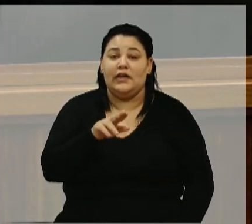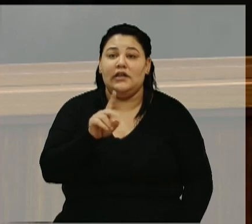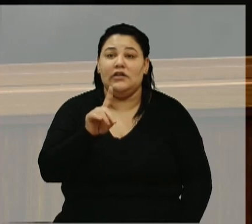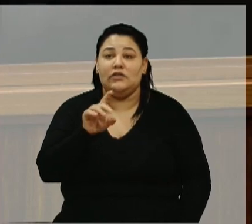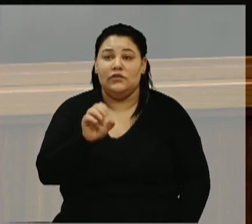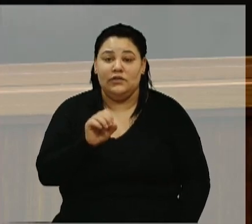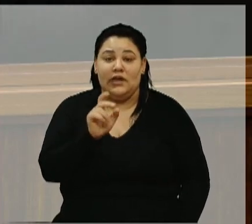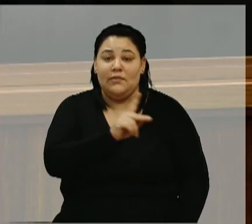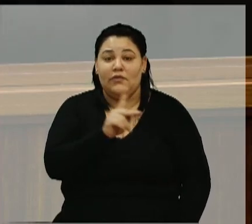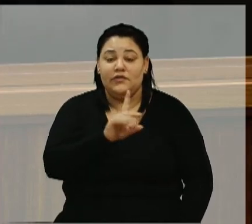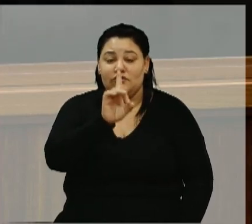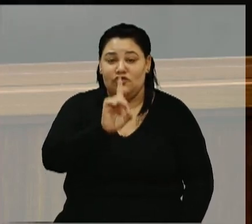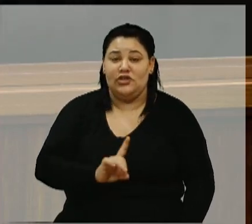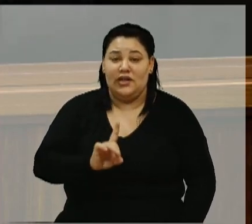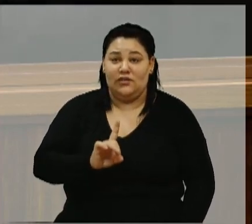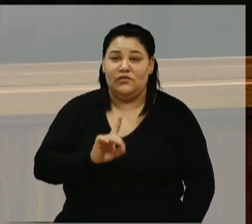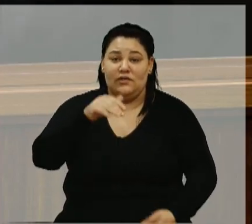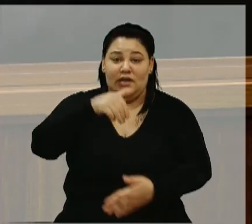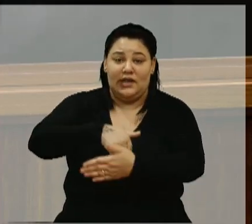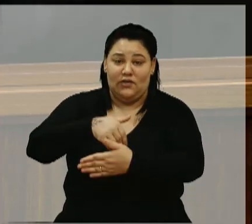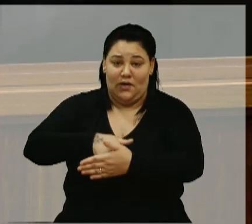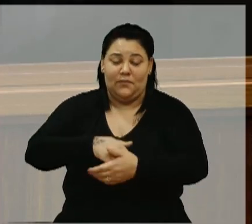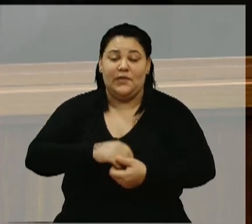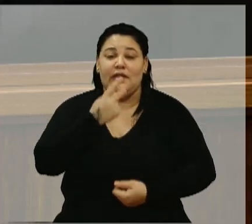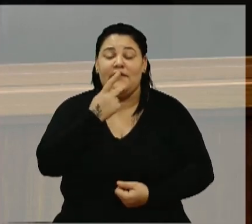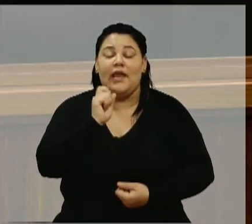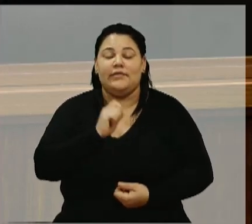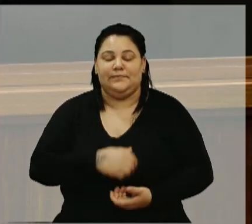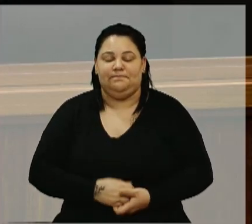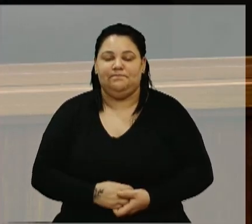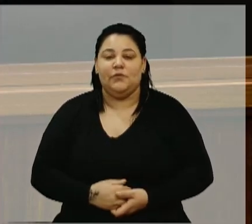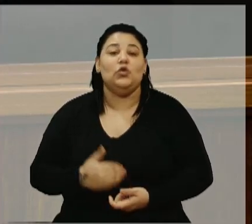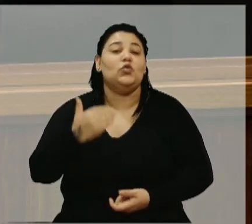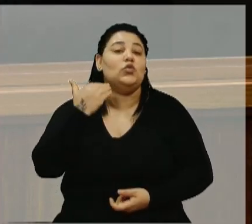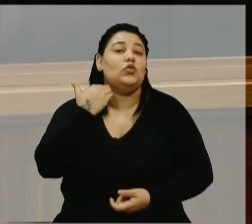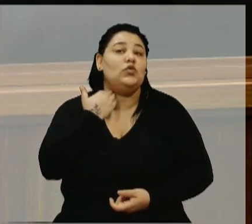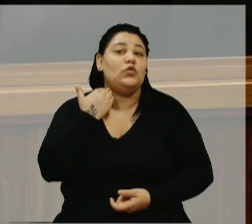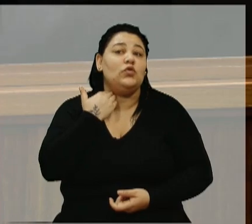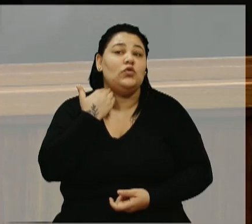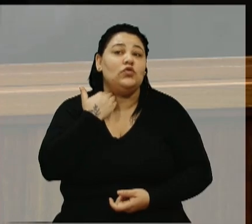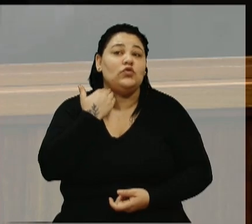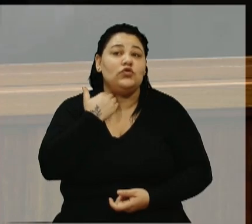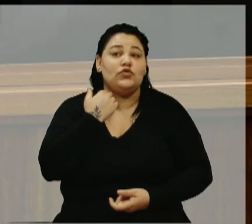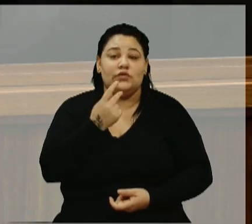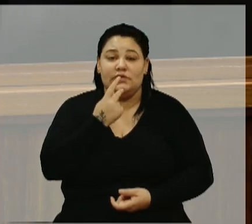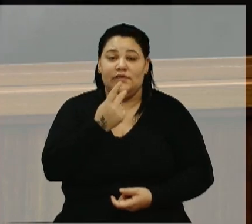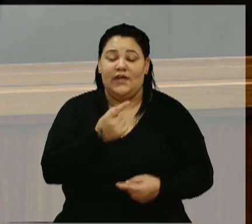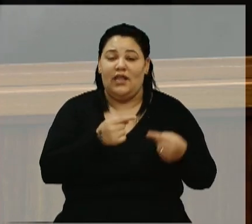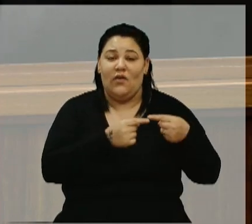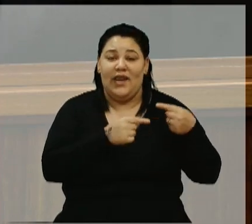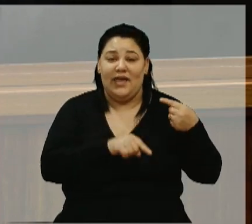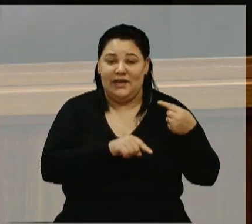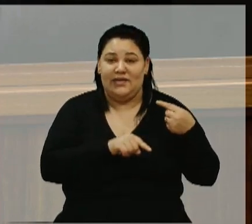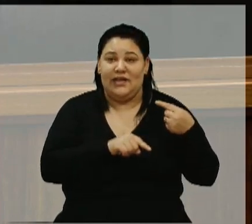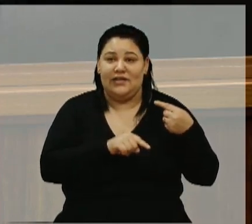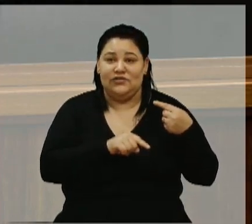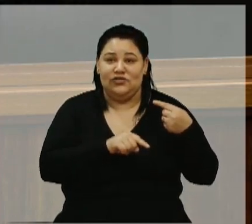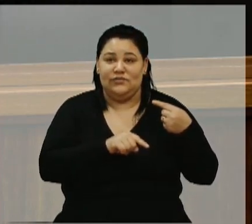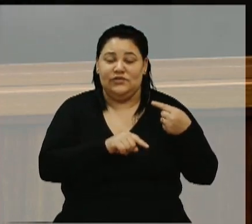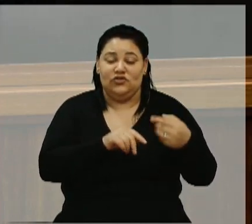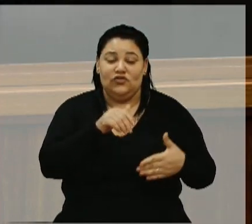de Direito Eleitoral. Ele diz assim, o juiz que se depara com a ilegalidade eleitoral